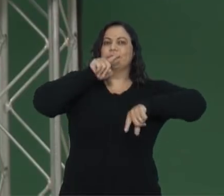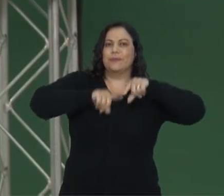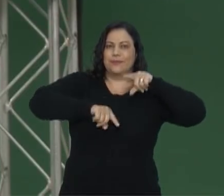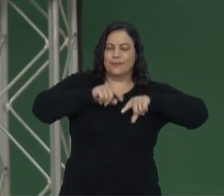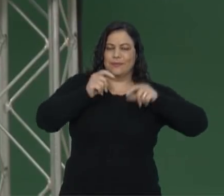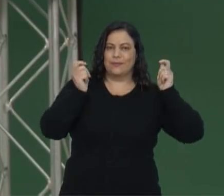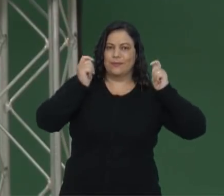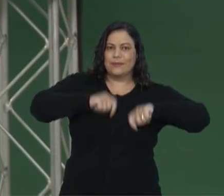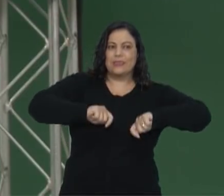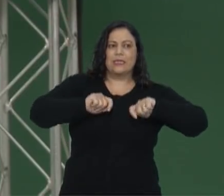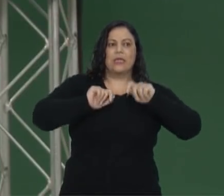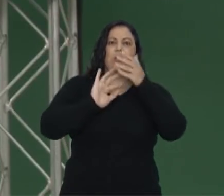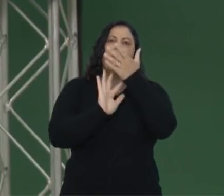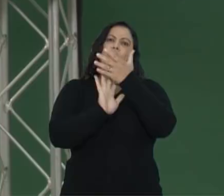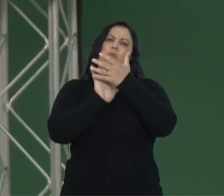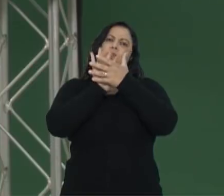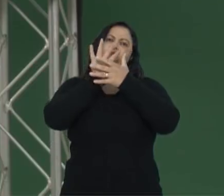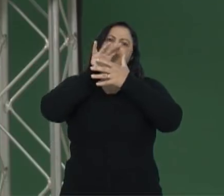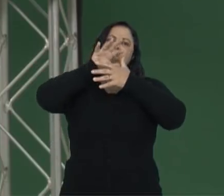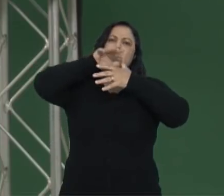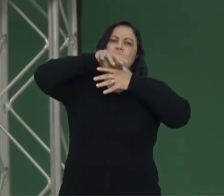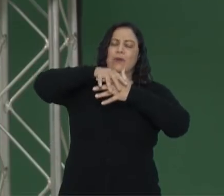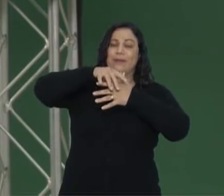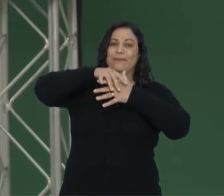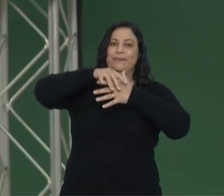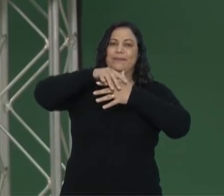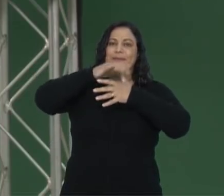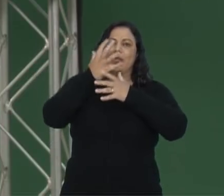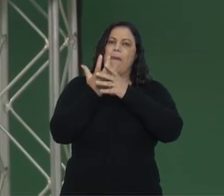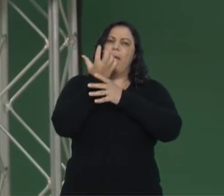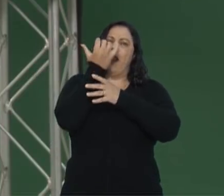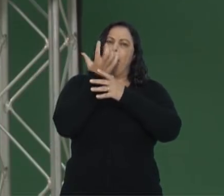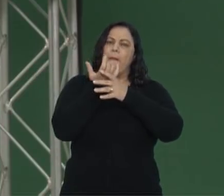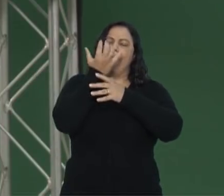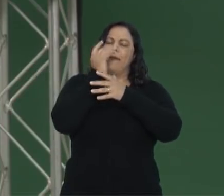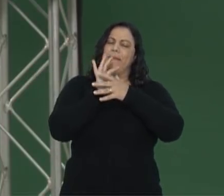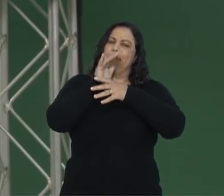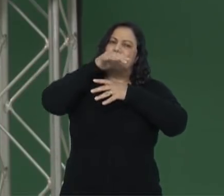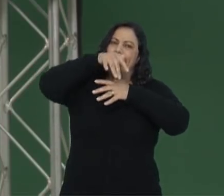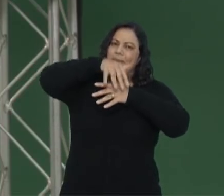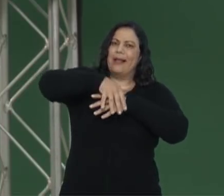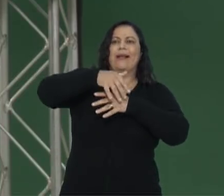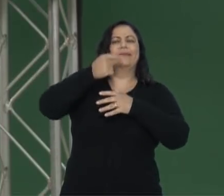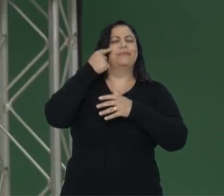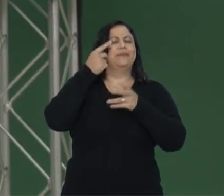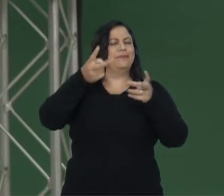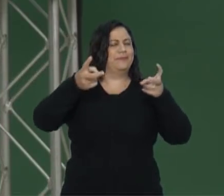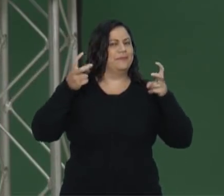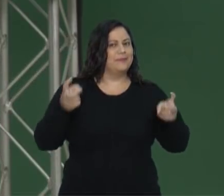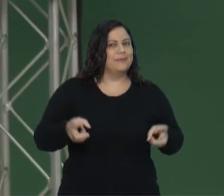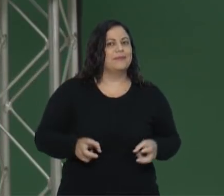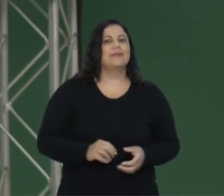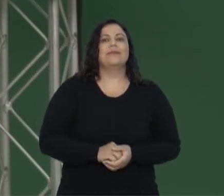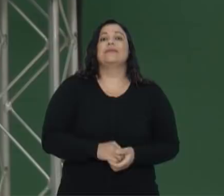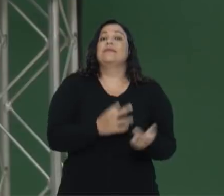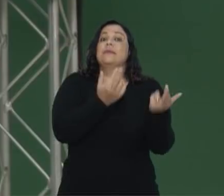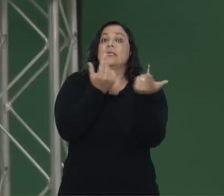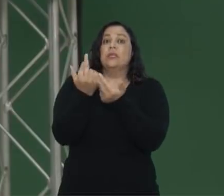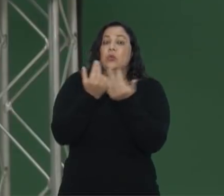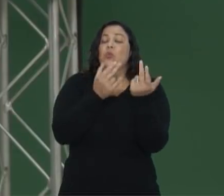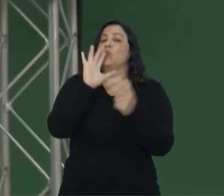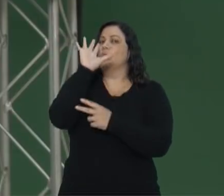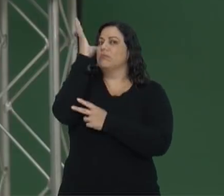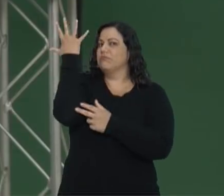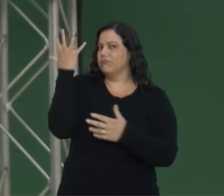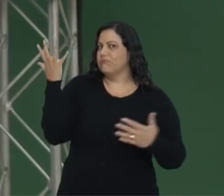materiais, causou uma efervescência, uma liberação de um gás e vocês perceberam borbulhando. A mesma coisa